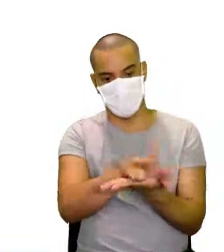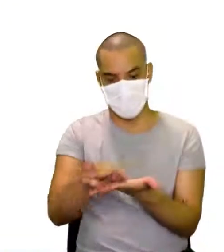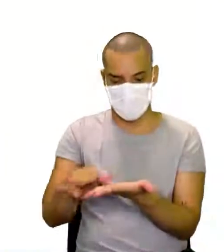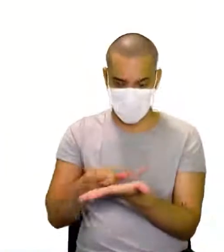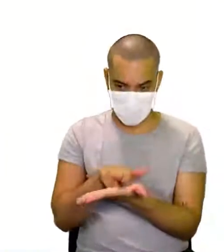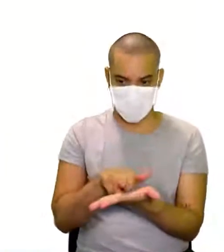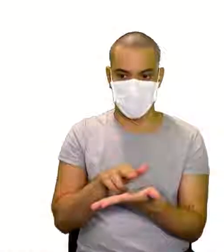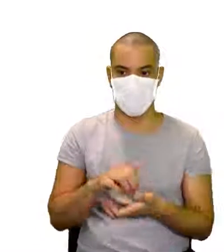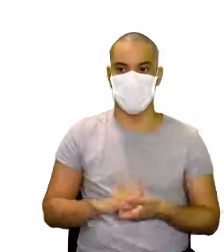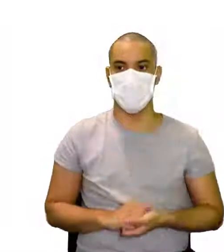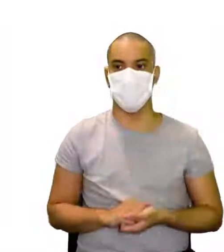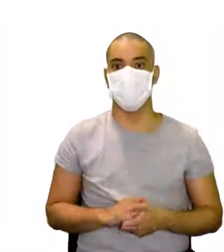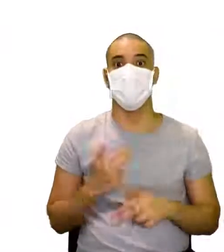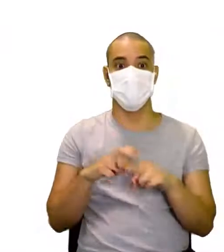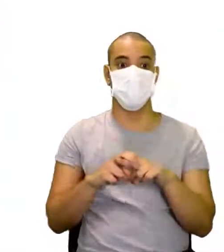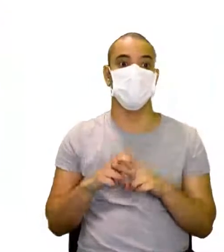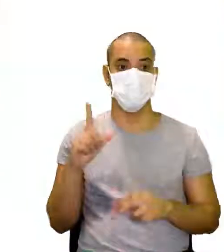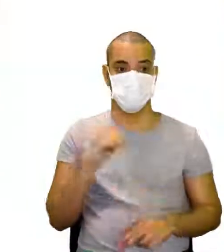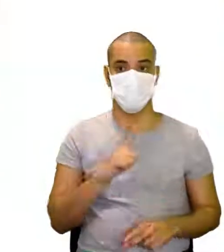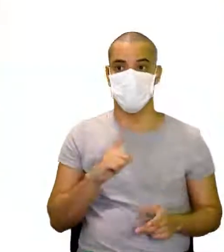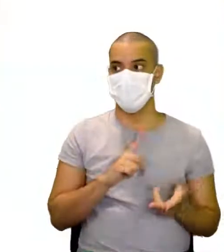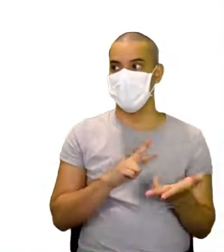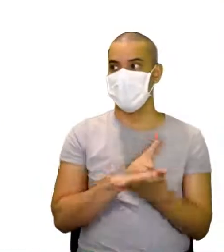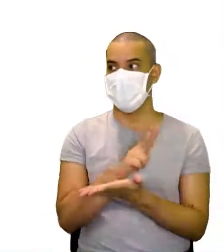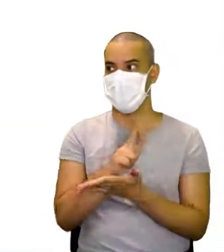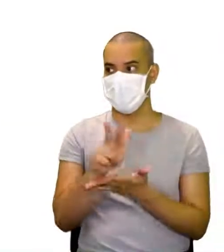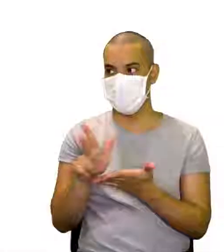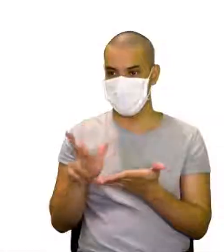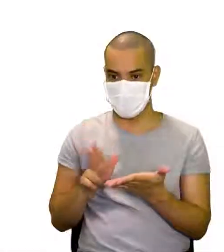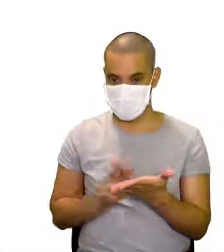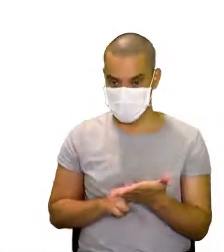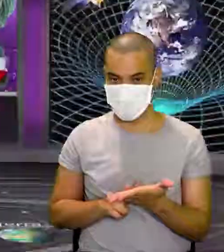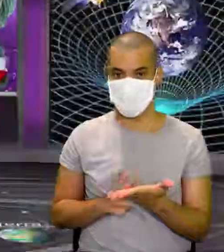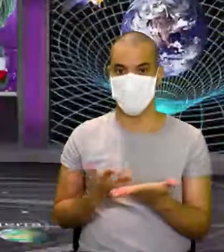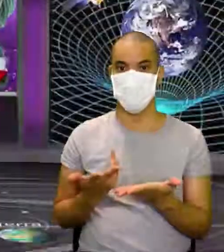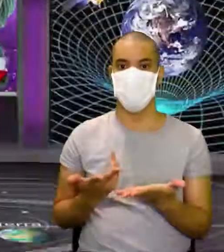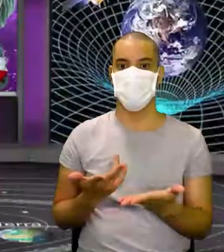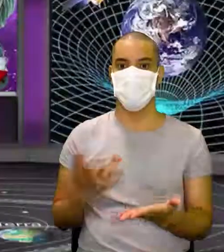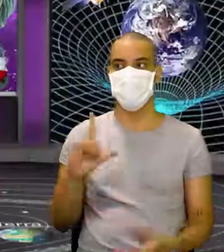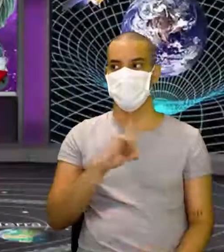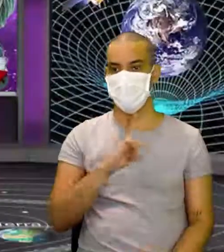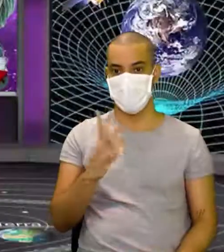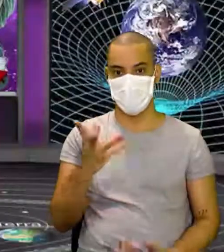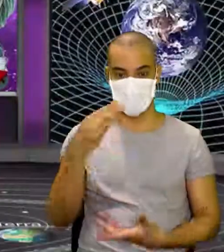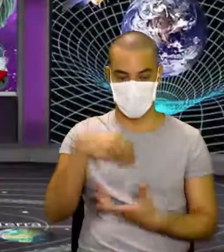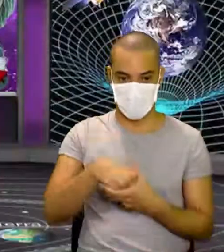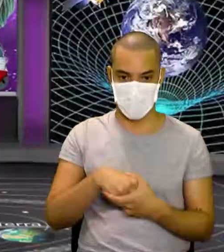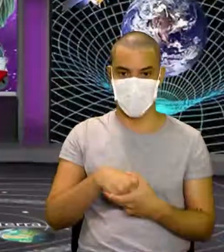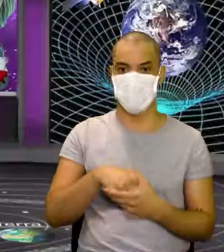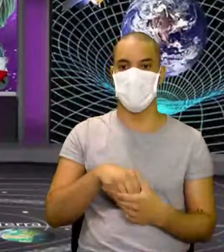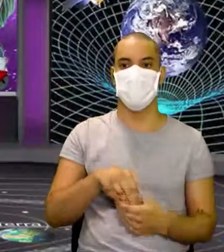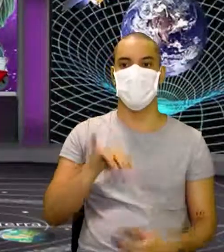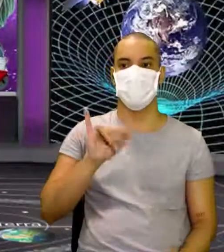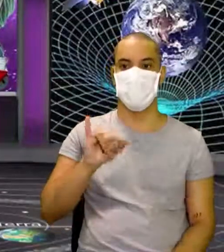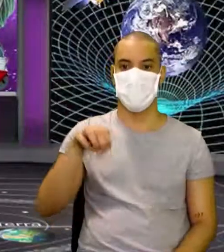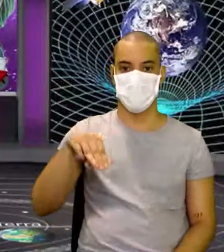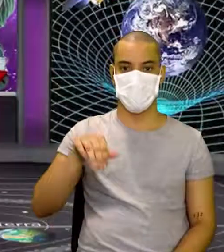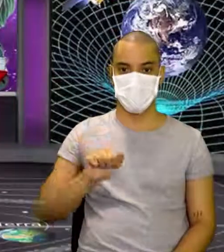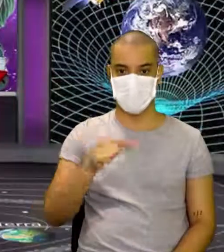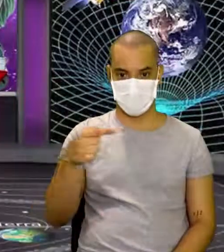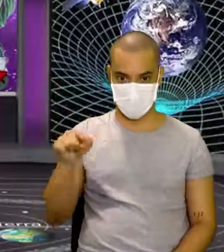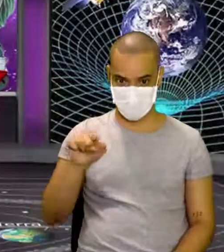Então, vários tipos aí, pessoal, de aparelhos, né, que levam essa parte aí de ímãs,